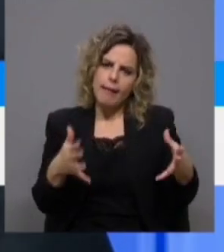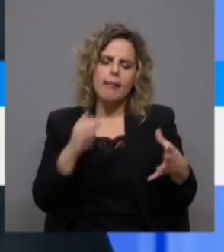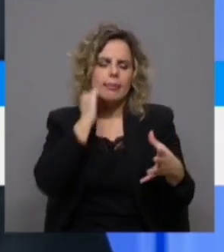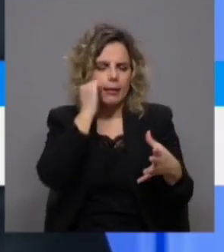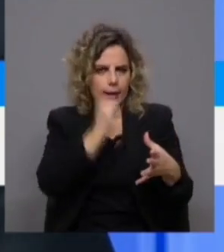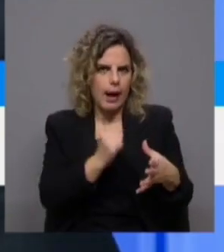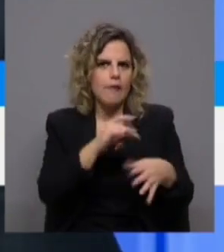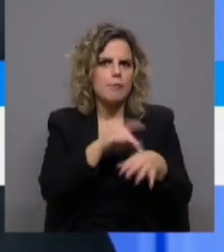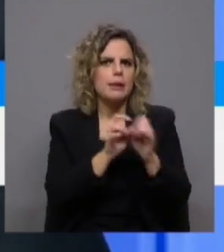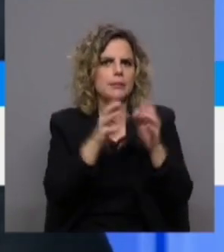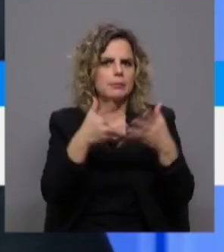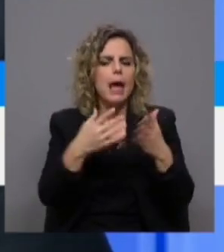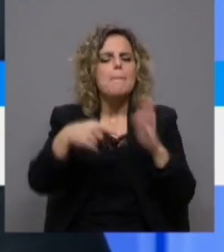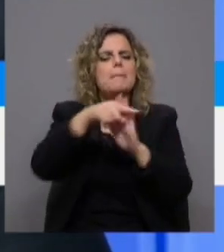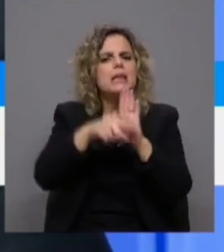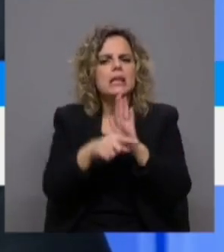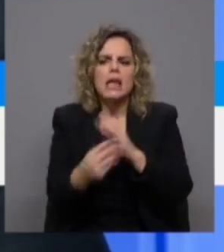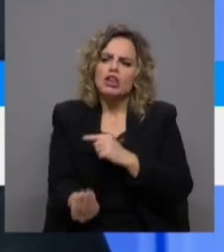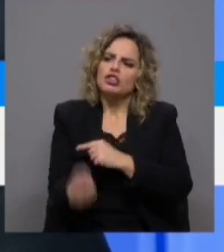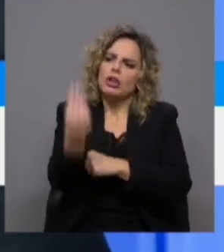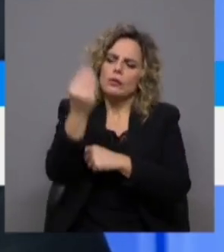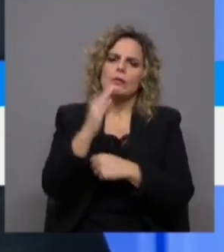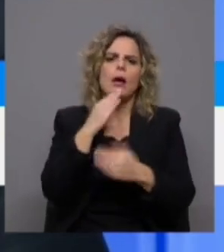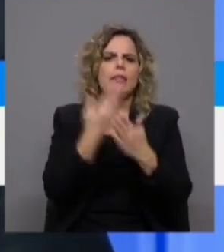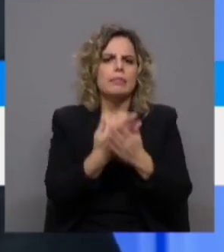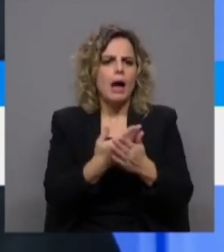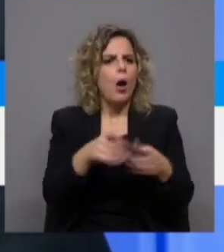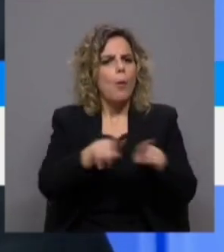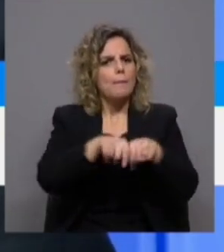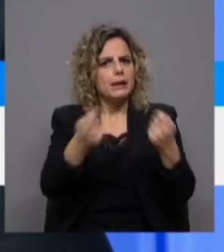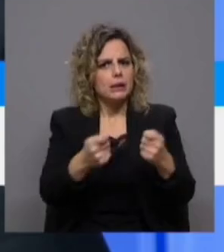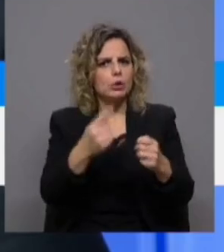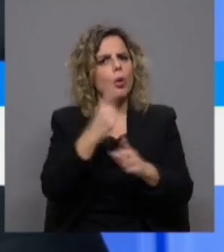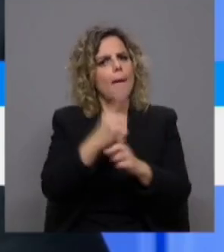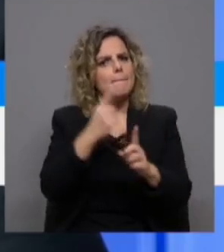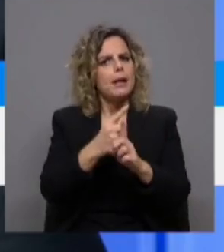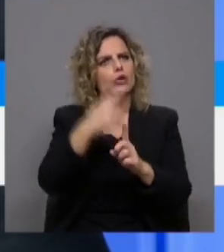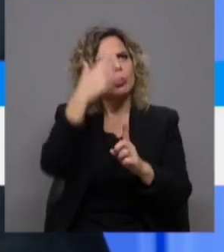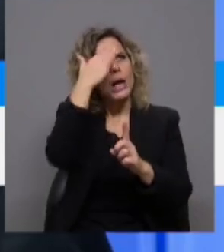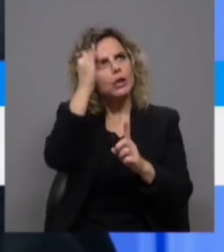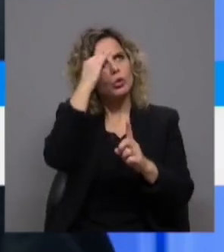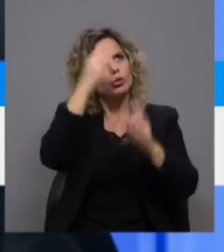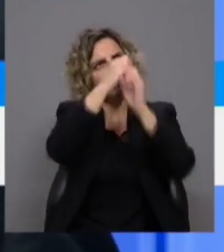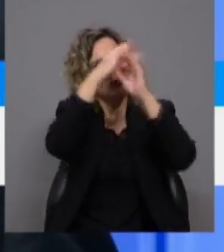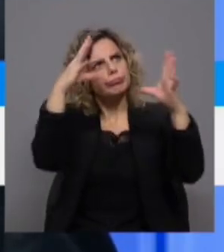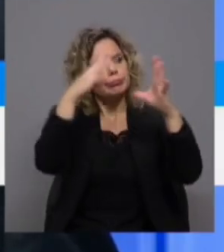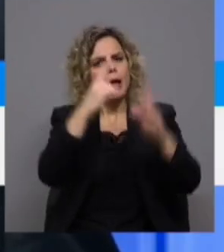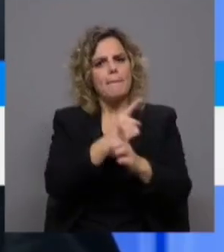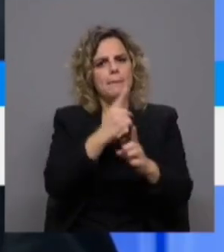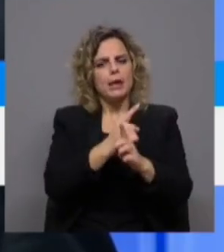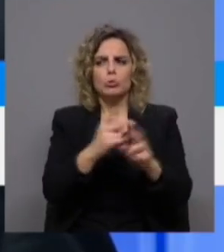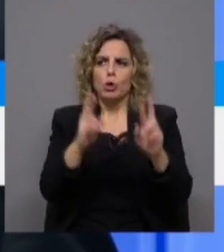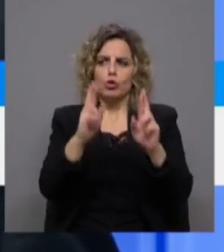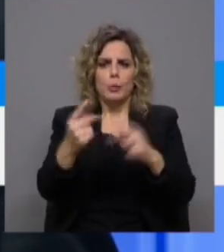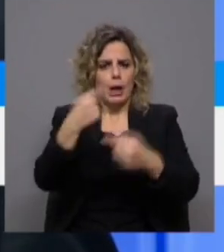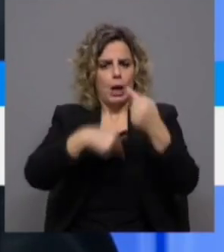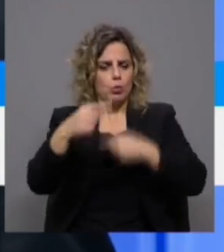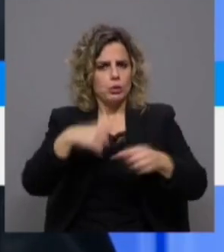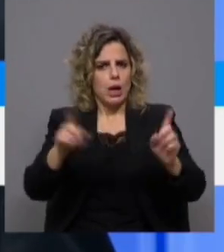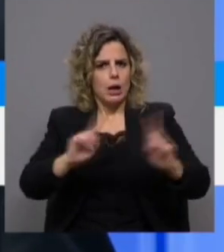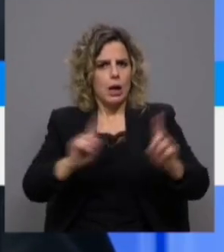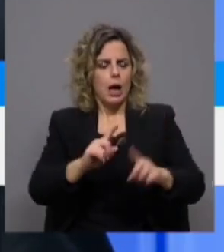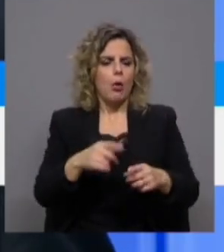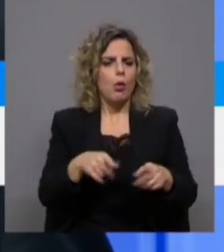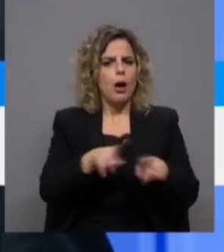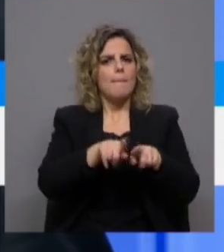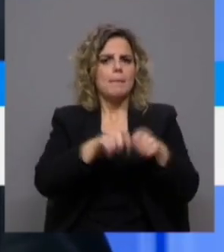coisas medidas excepcionais não altera a natureza EA confecção dos partidos espero eu que ninguém nos venha apesar de estar aqui dizer que o produto sobre